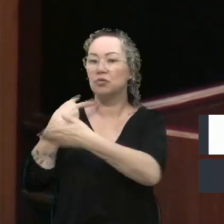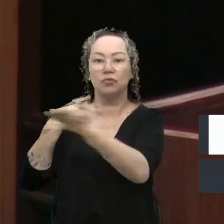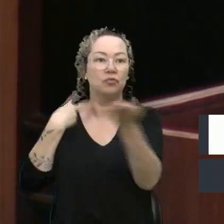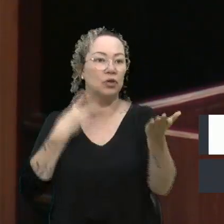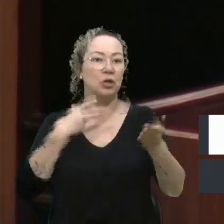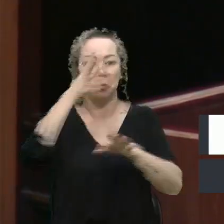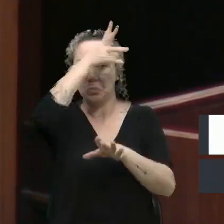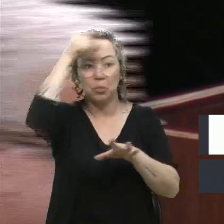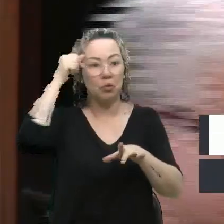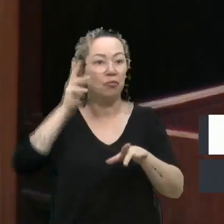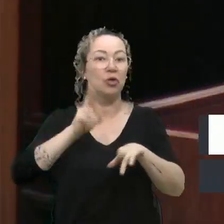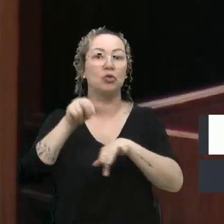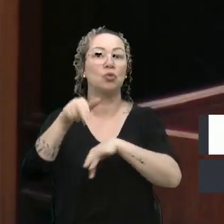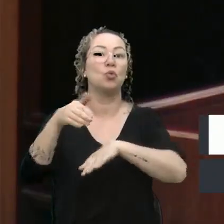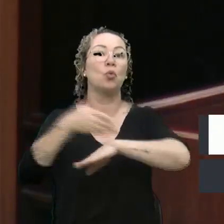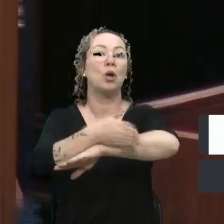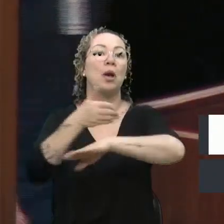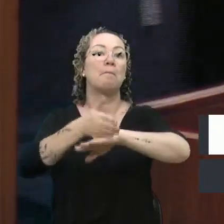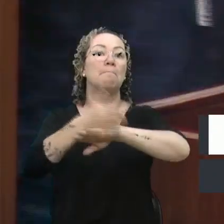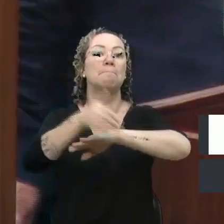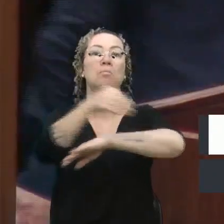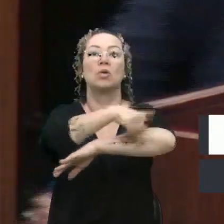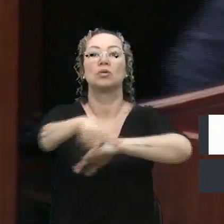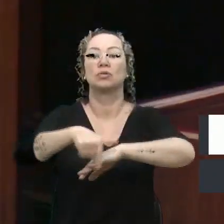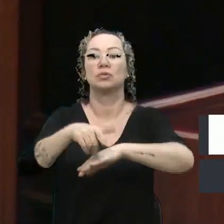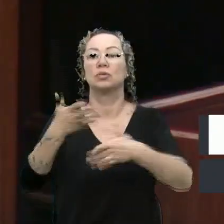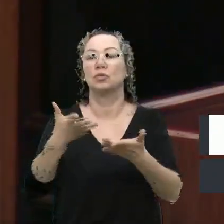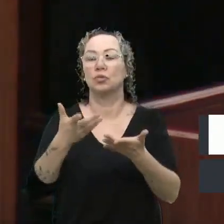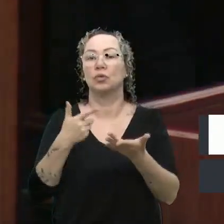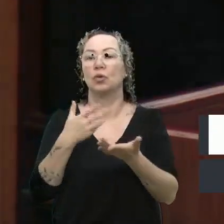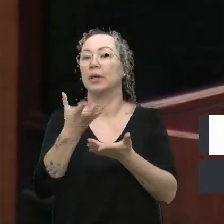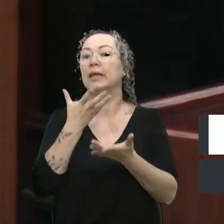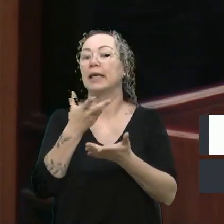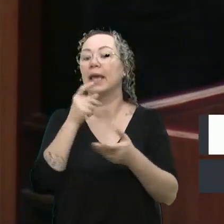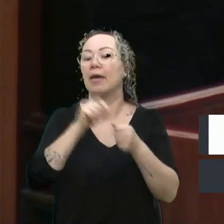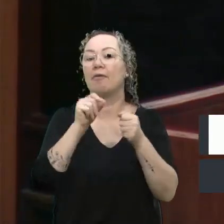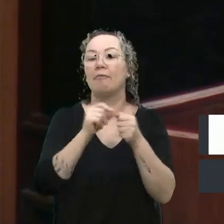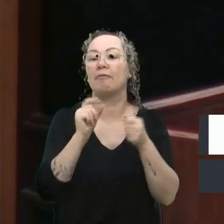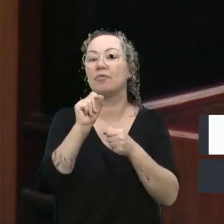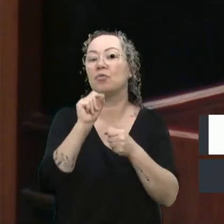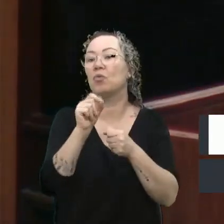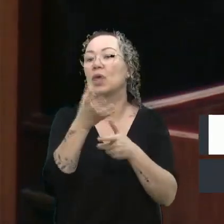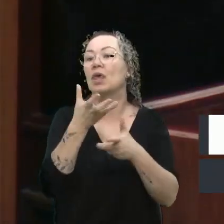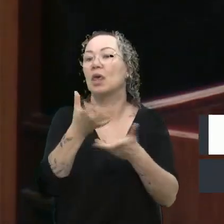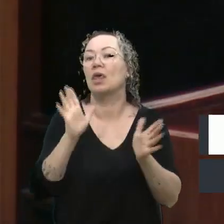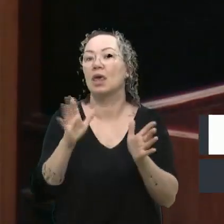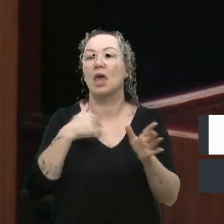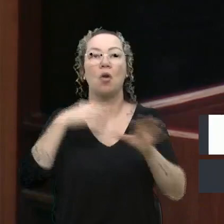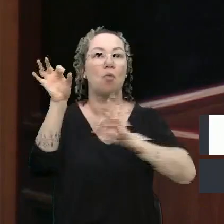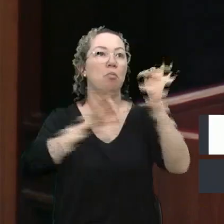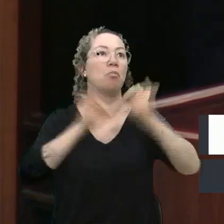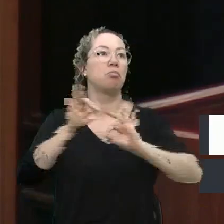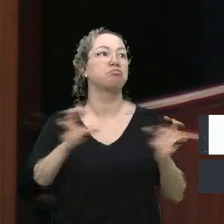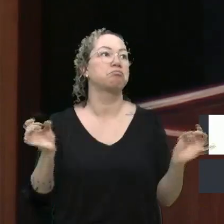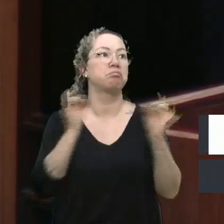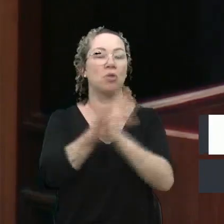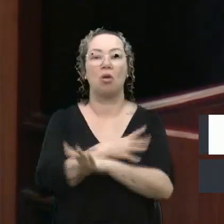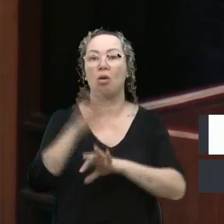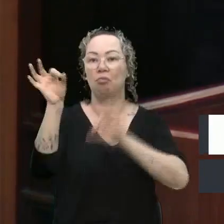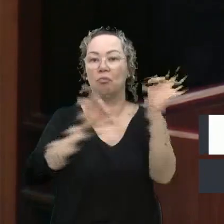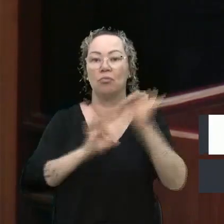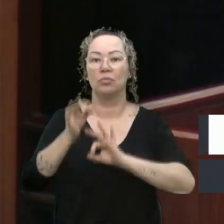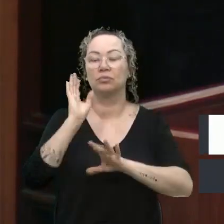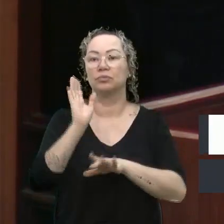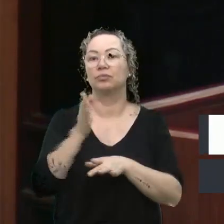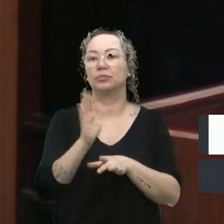prefeito passe por aquela região. Pessoal, e gosta muito de querer fazer o que quer com projetos prontos, com projeto que já chega